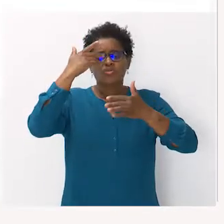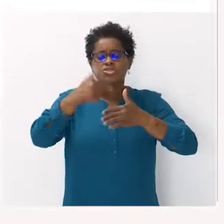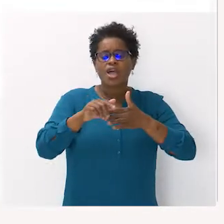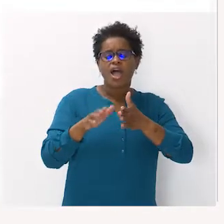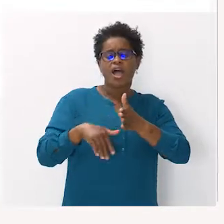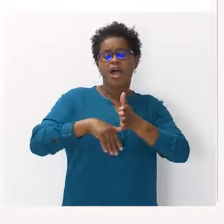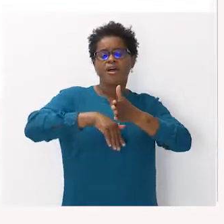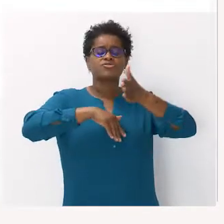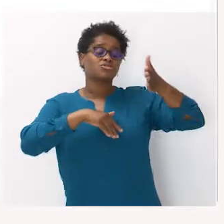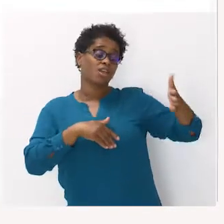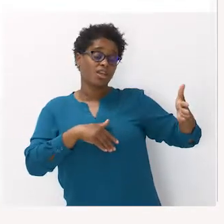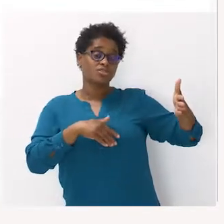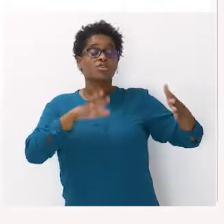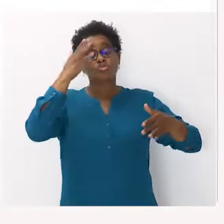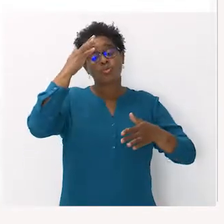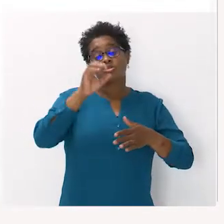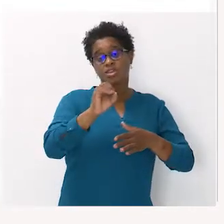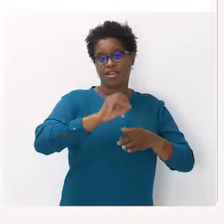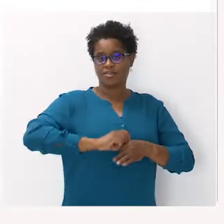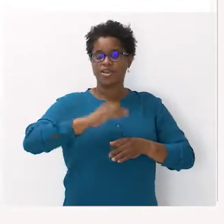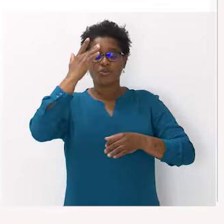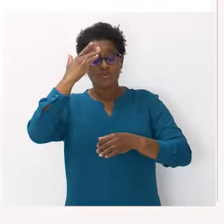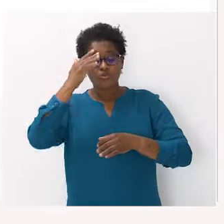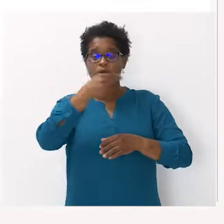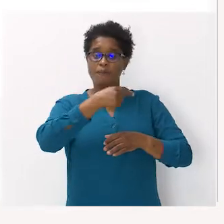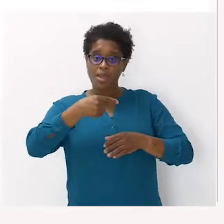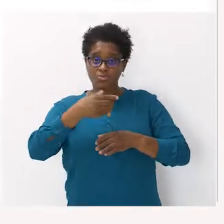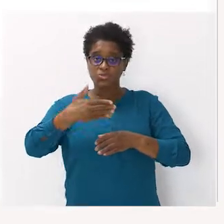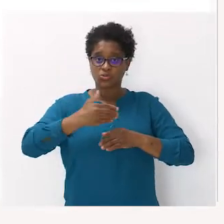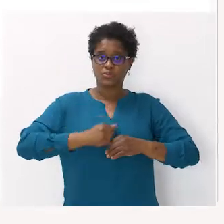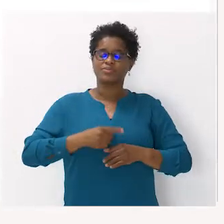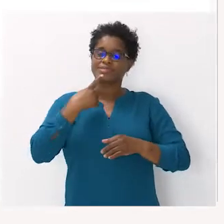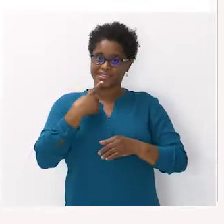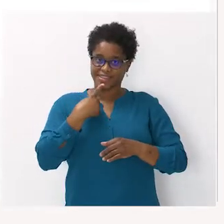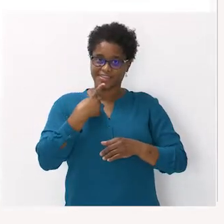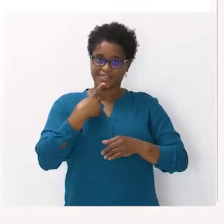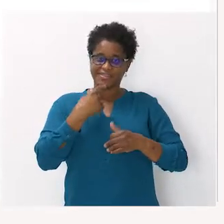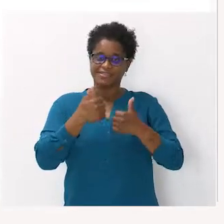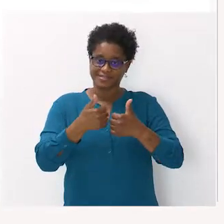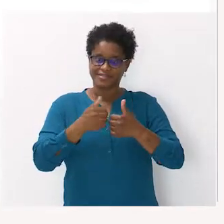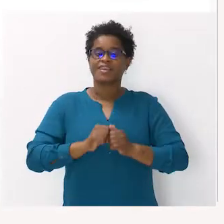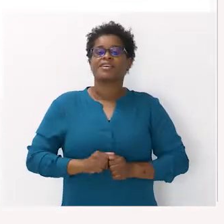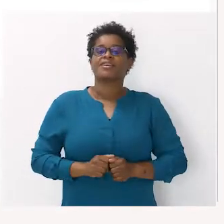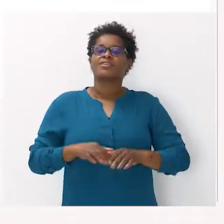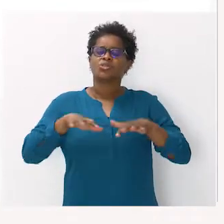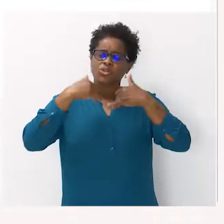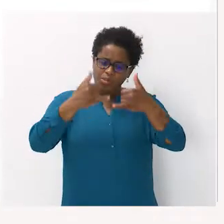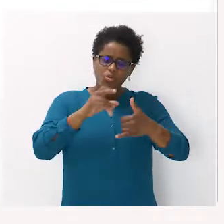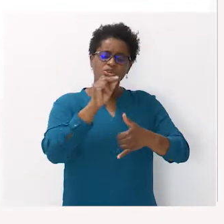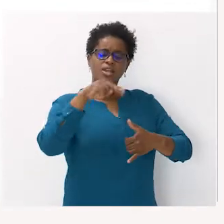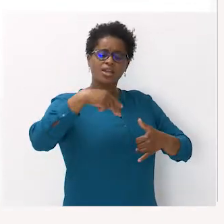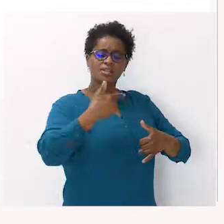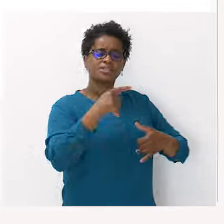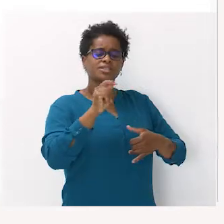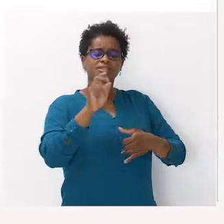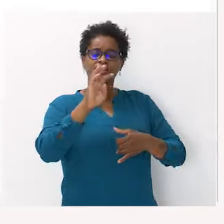está à esquerda do número 0? É o número menos 1, certo? Depois, o antecessor de